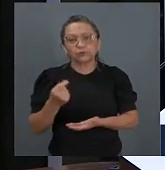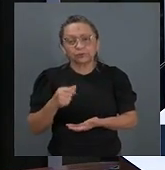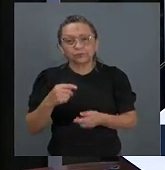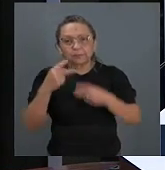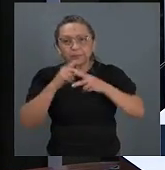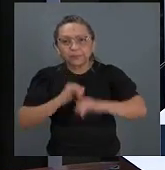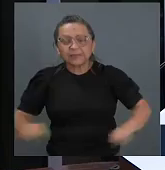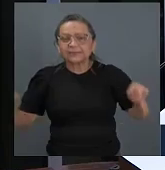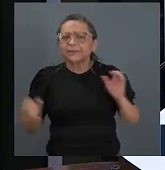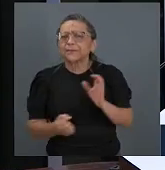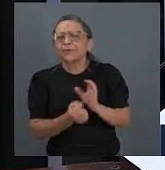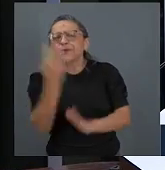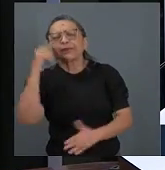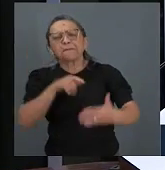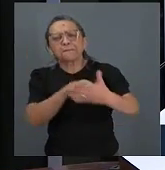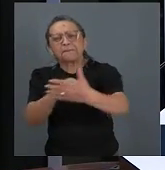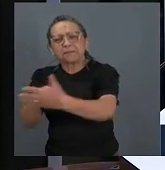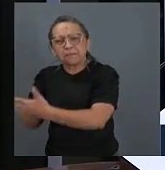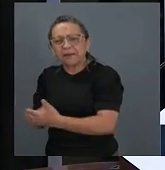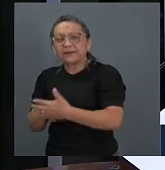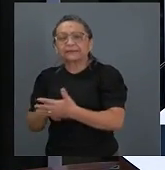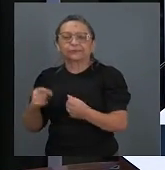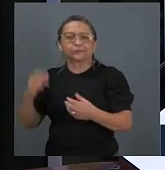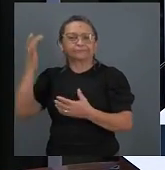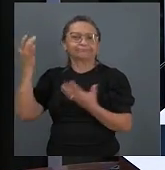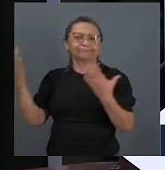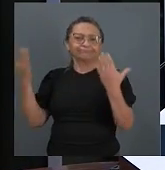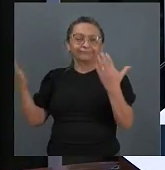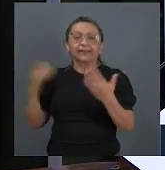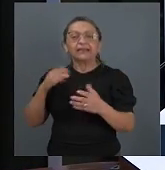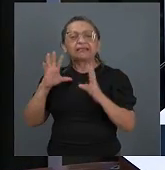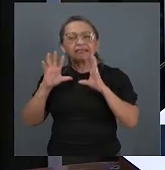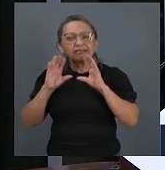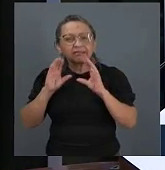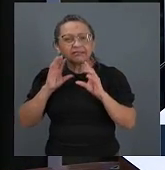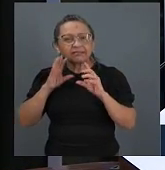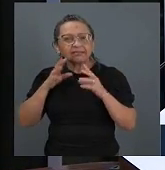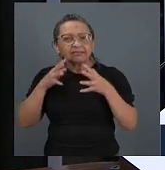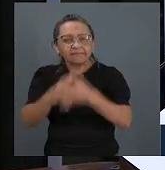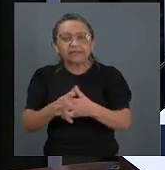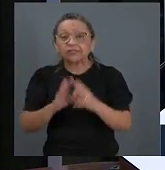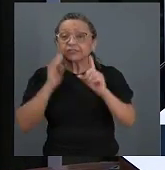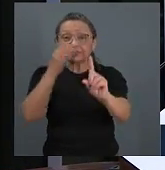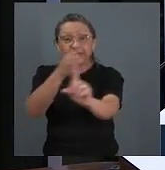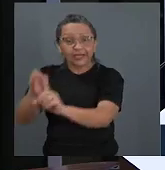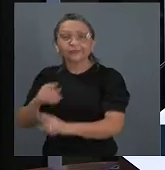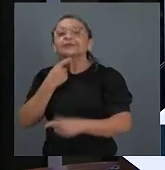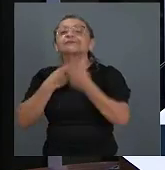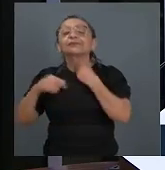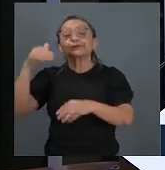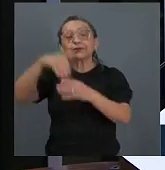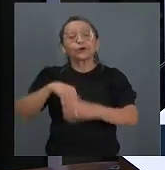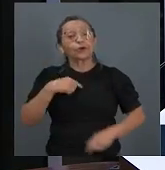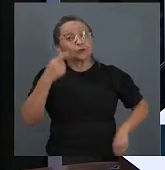são muitas as denúncias de pesquisa claramente tendenciosas, interferindo diretamente na vontade do eleitor. Estou de olho nisso.